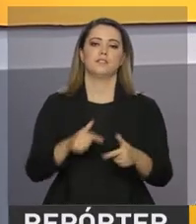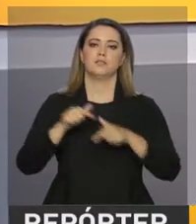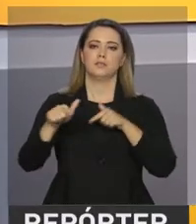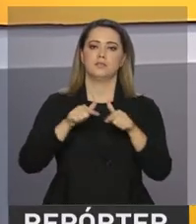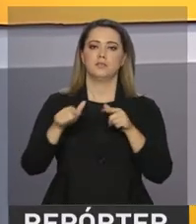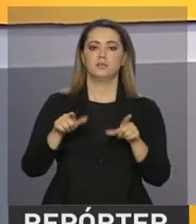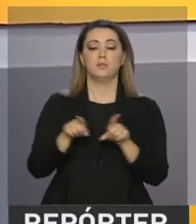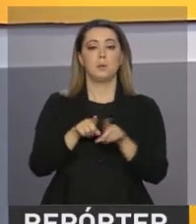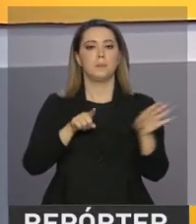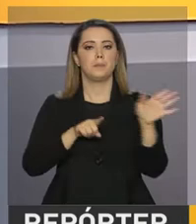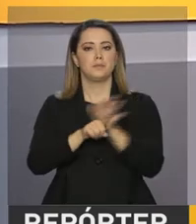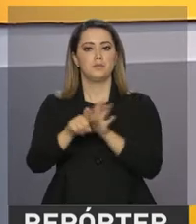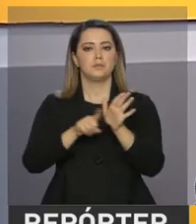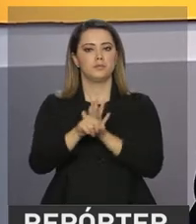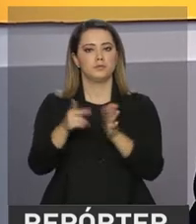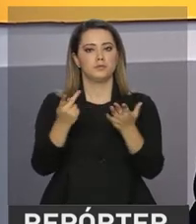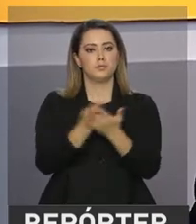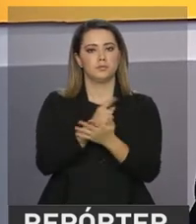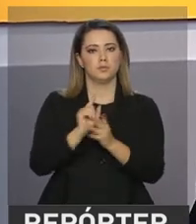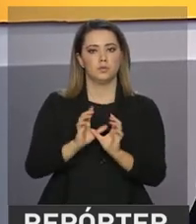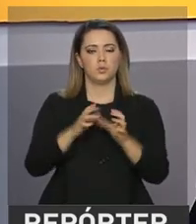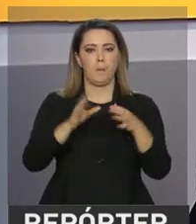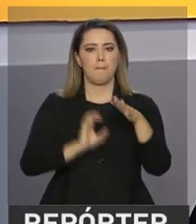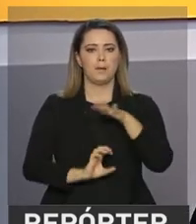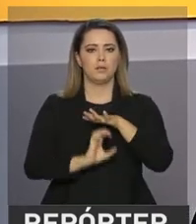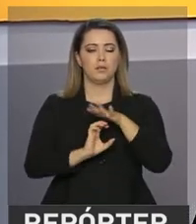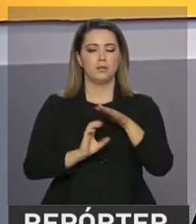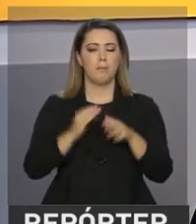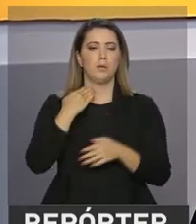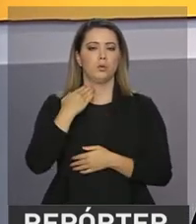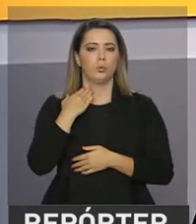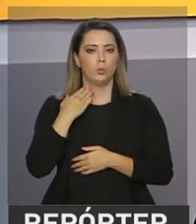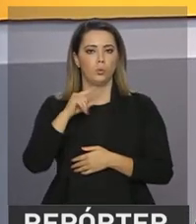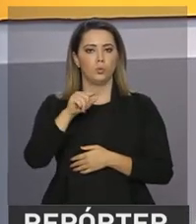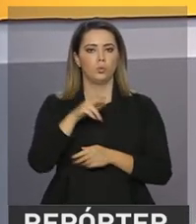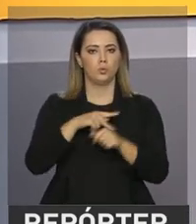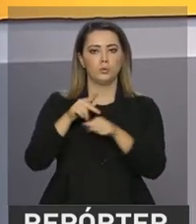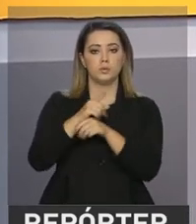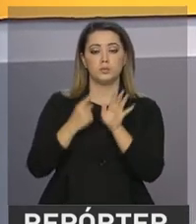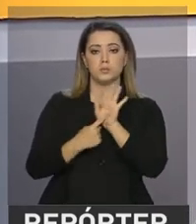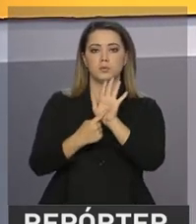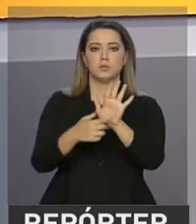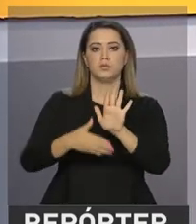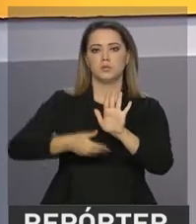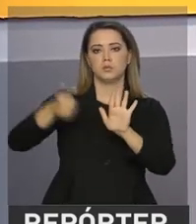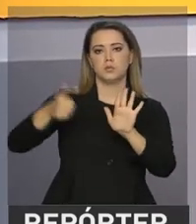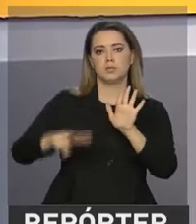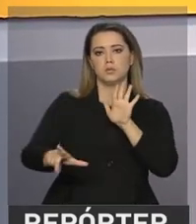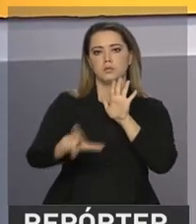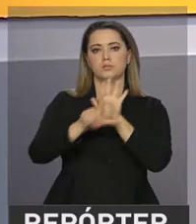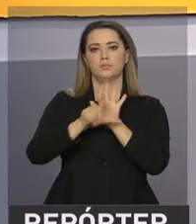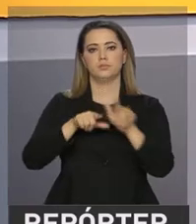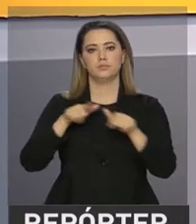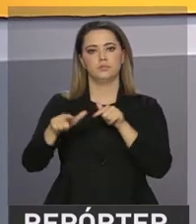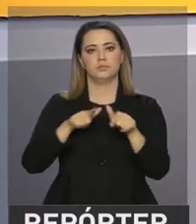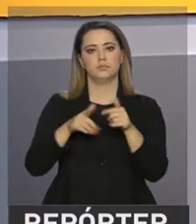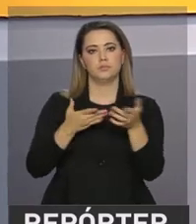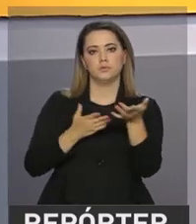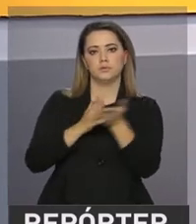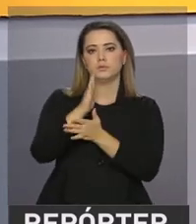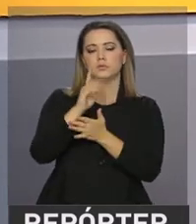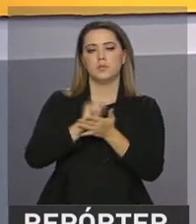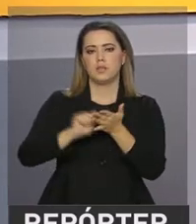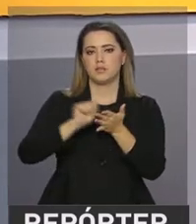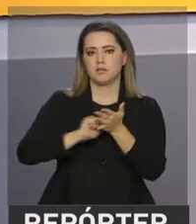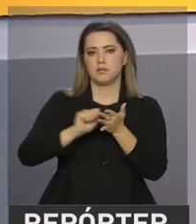do mercado de trabalho pesquisa feita por um dos maiores bancos do país mostra as vantagens da modernização das leis trabalhistas